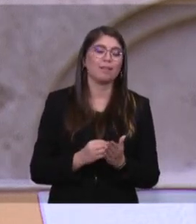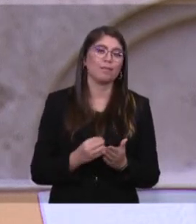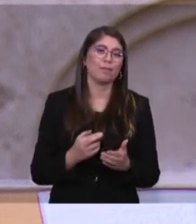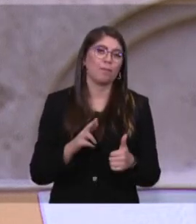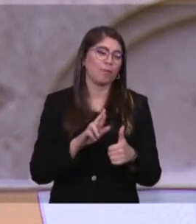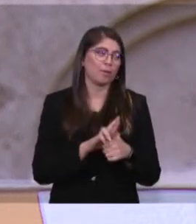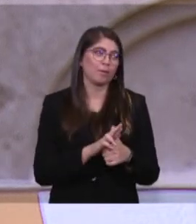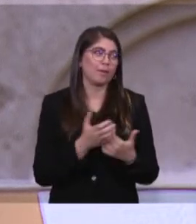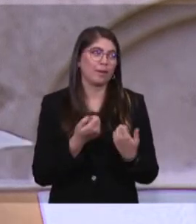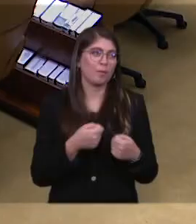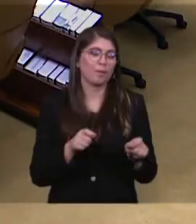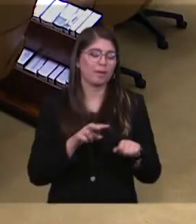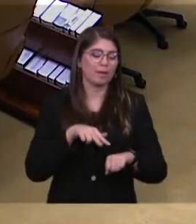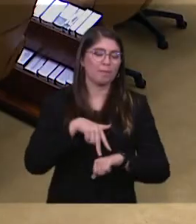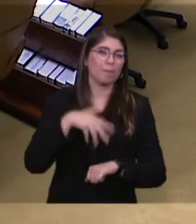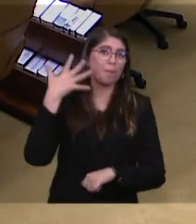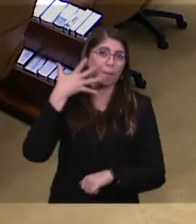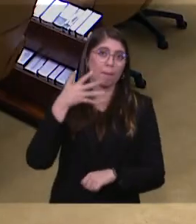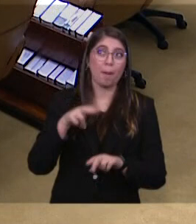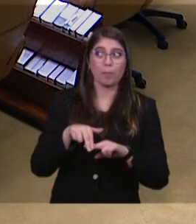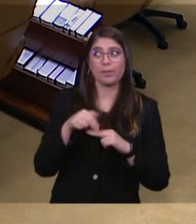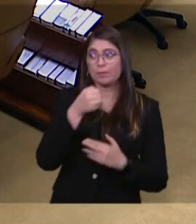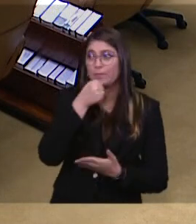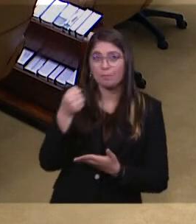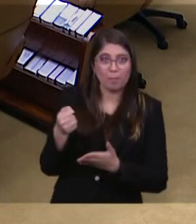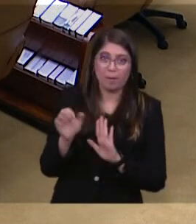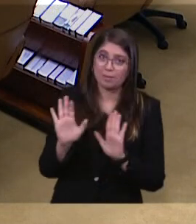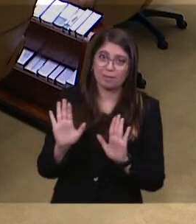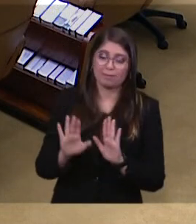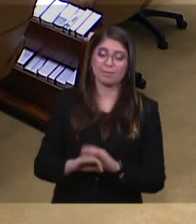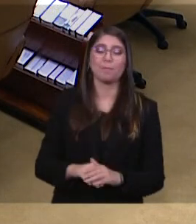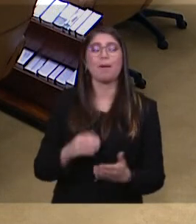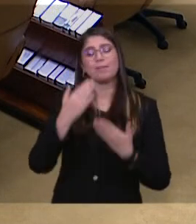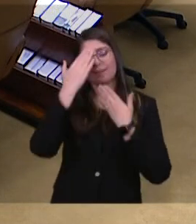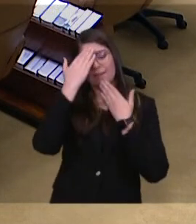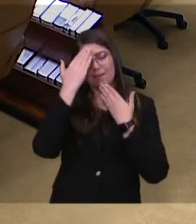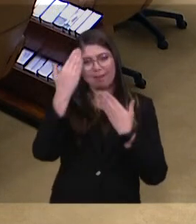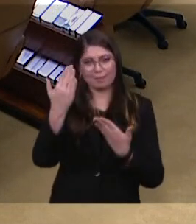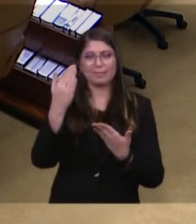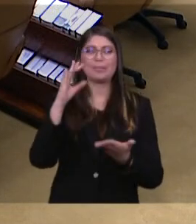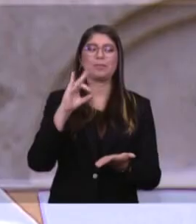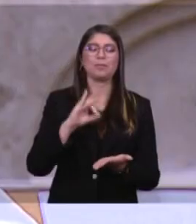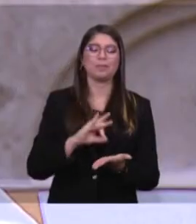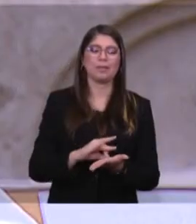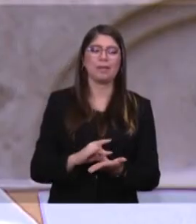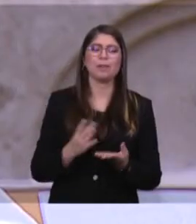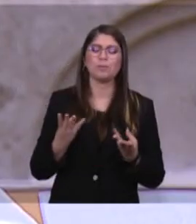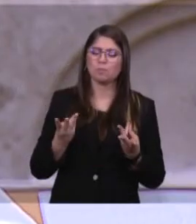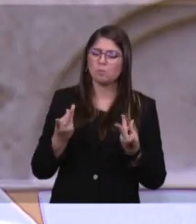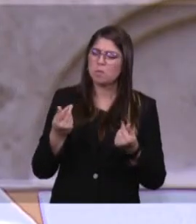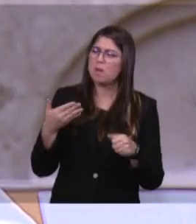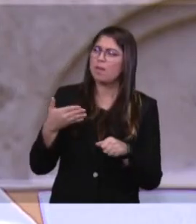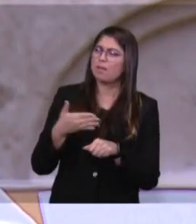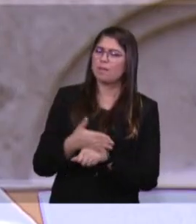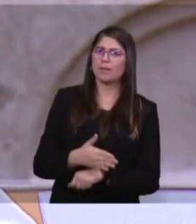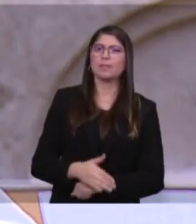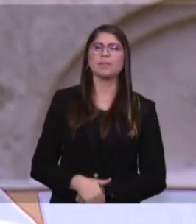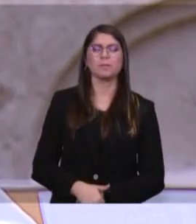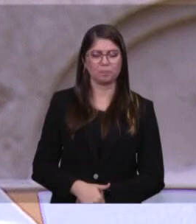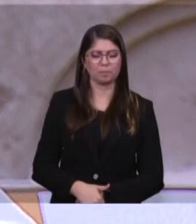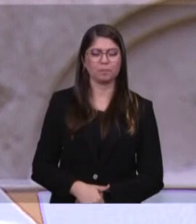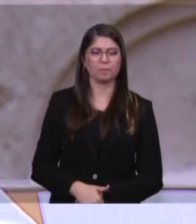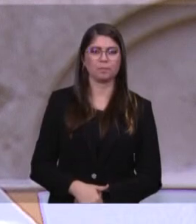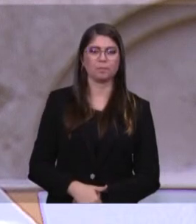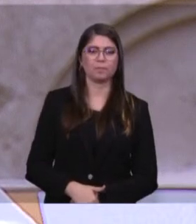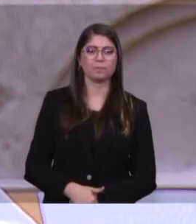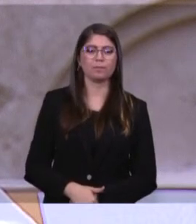palavra, excelentíssimo senhor ministro, presidente da Suprema Corte. A palavra. Mas agradeço imensamente a sensível intervenção de Vossa